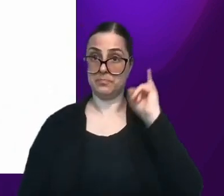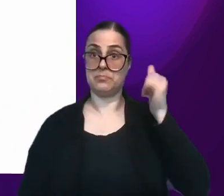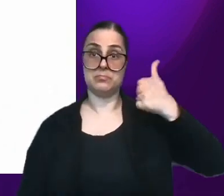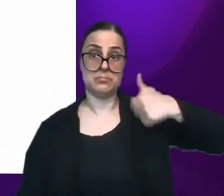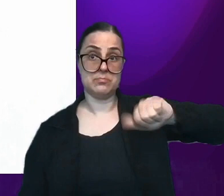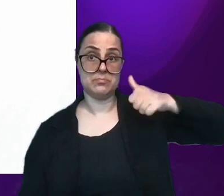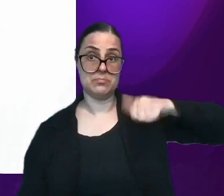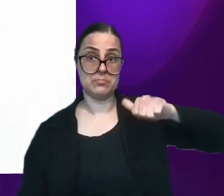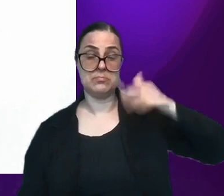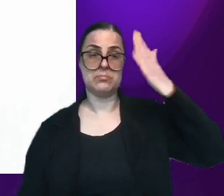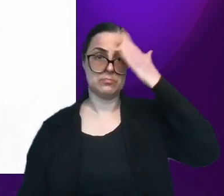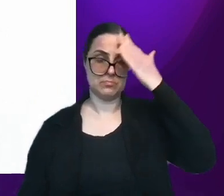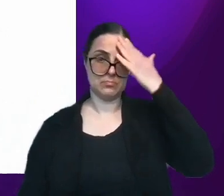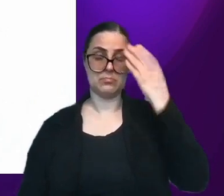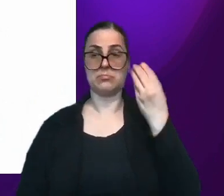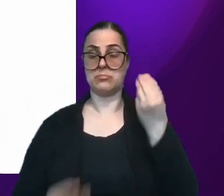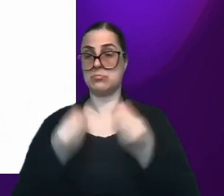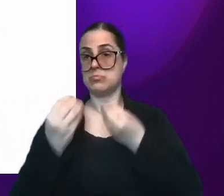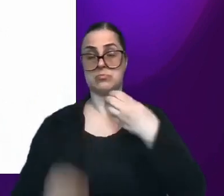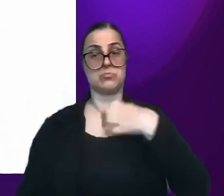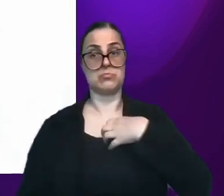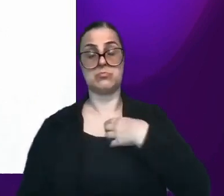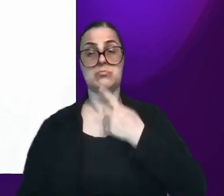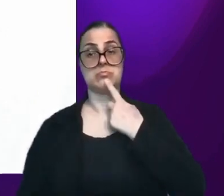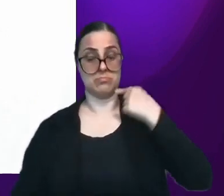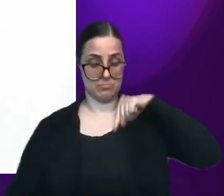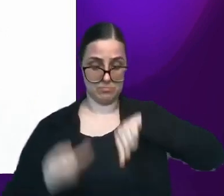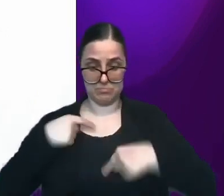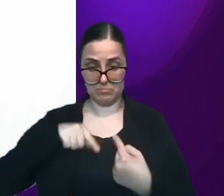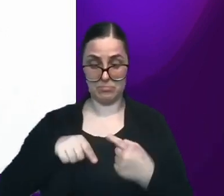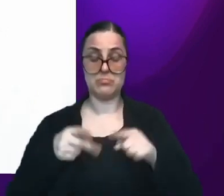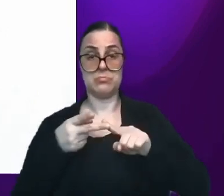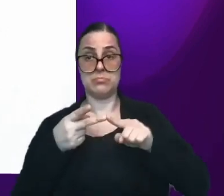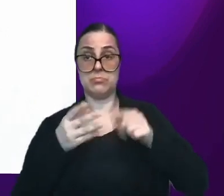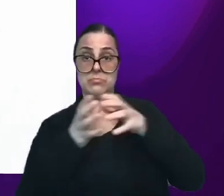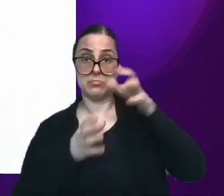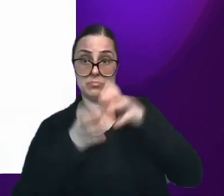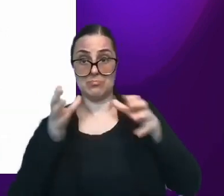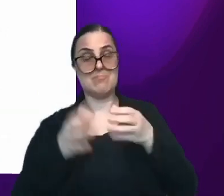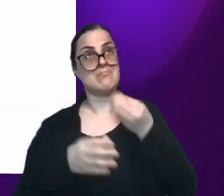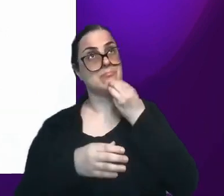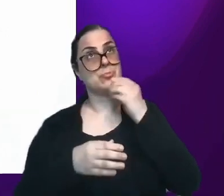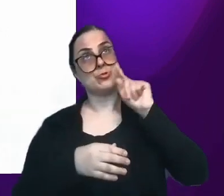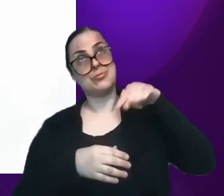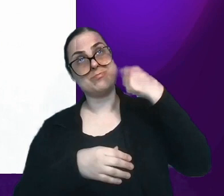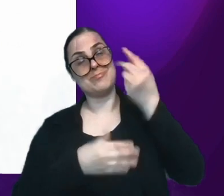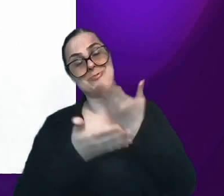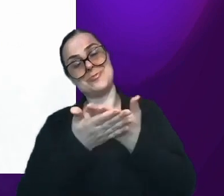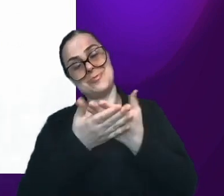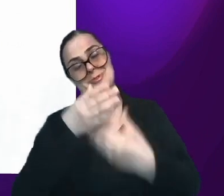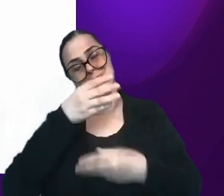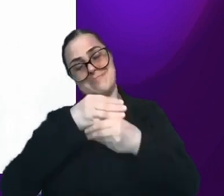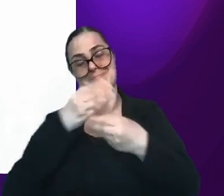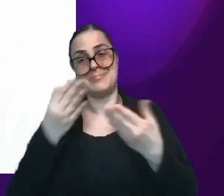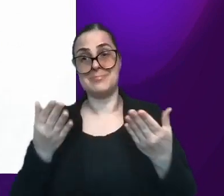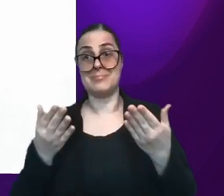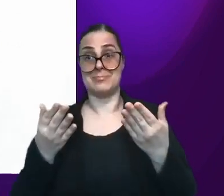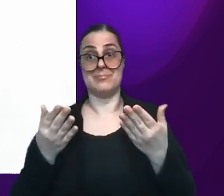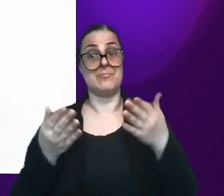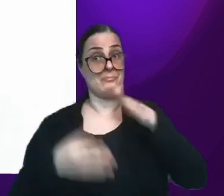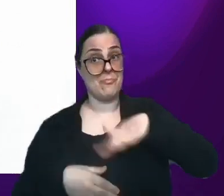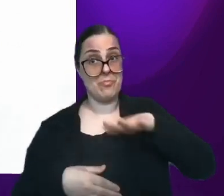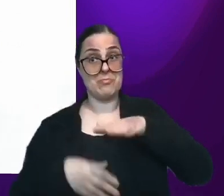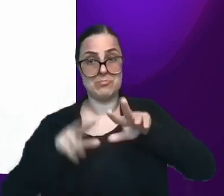status hemodinâmico e volemia durante a terapia. Aqui cabia uma outra aula. Eu acho que é uma área aí que a gente tem que se enfronhar